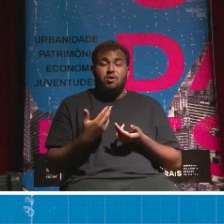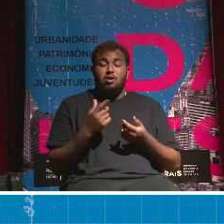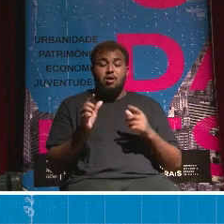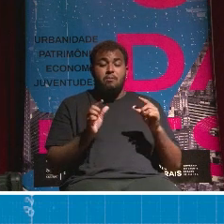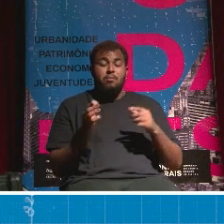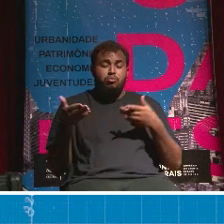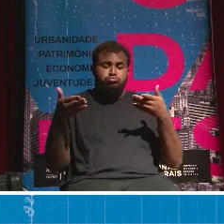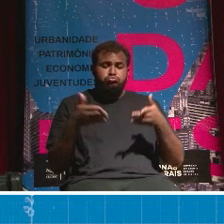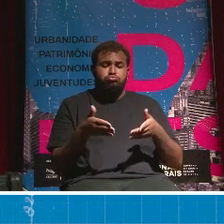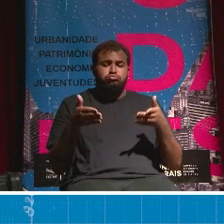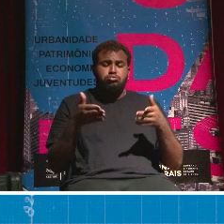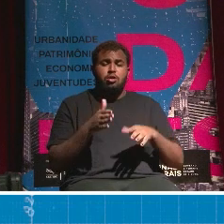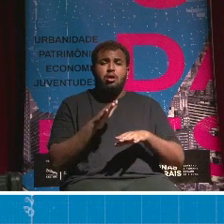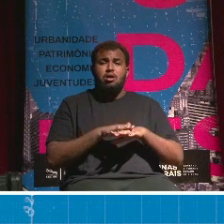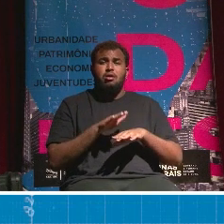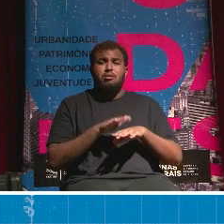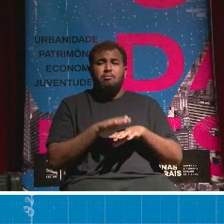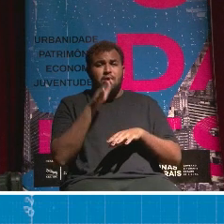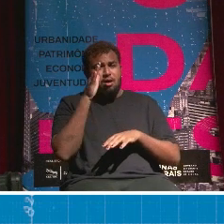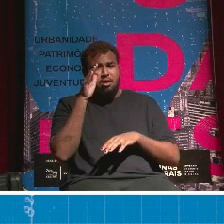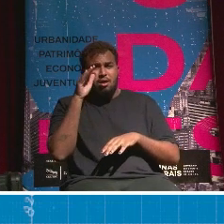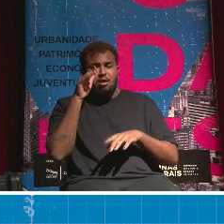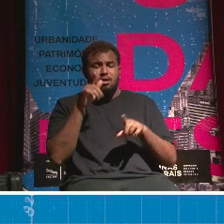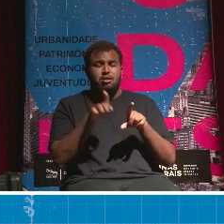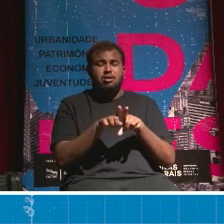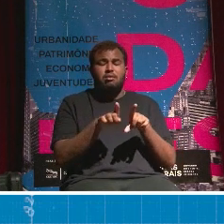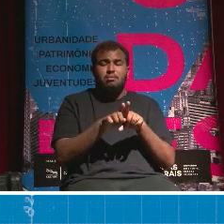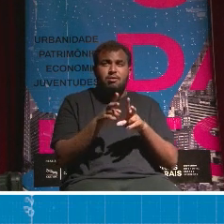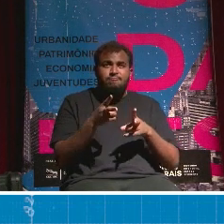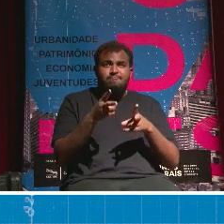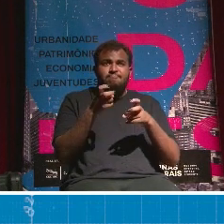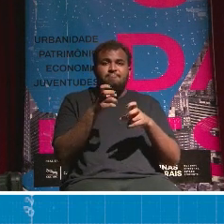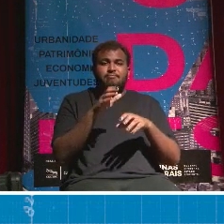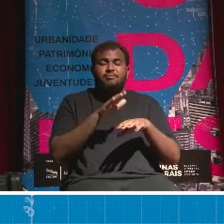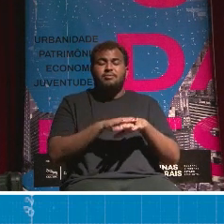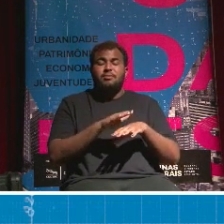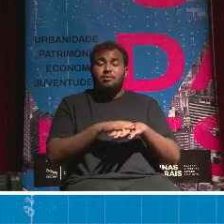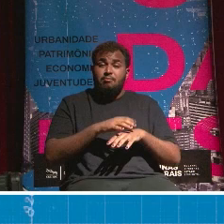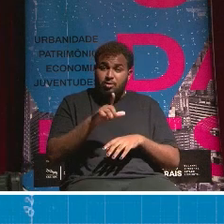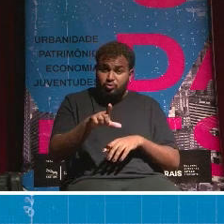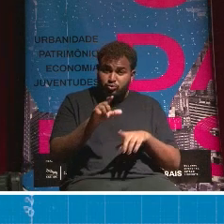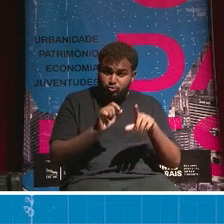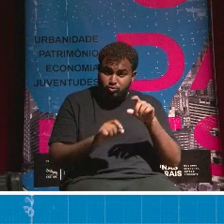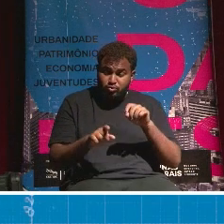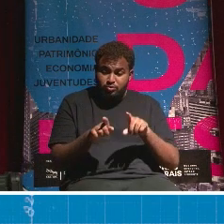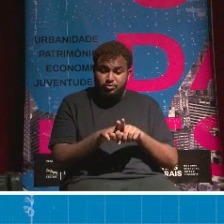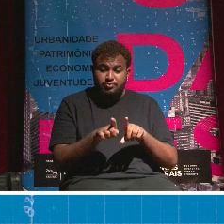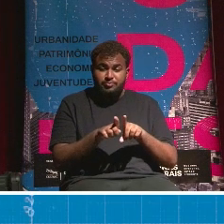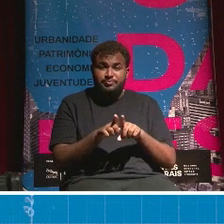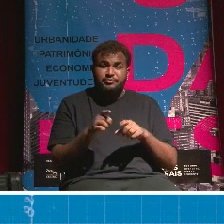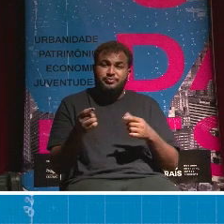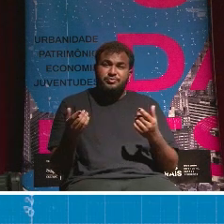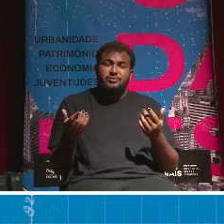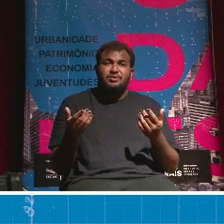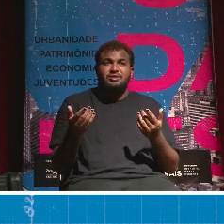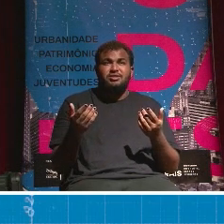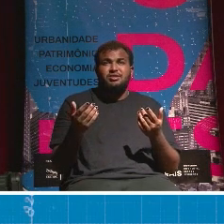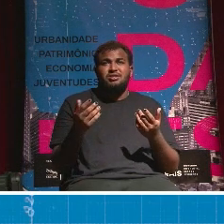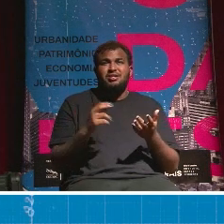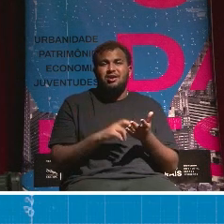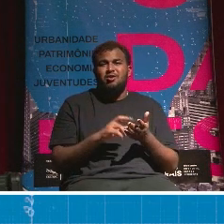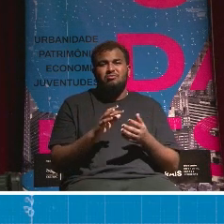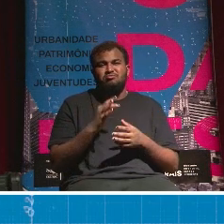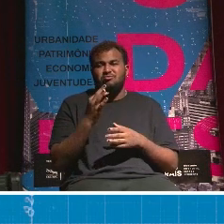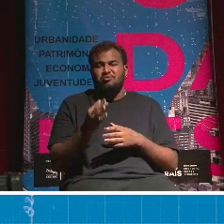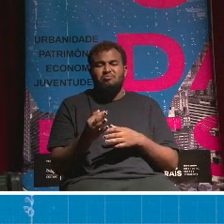chegando na escuta ou nos olhares de tomadores de decisão. E mais cedo ou mais tarde faz aquela diferença e que